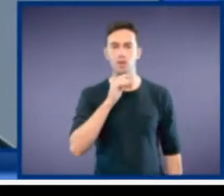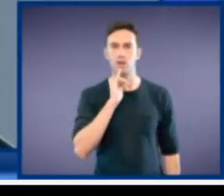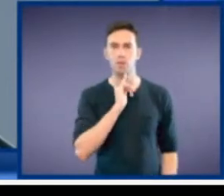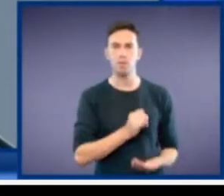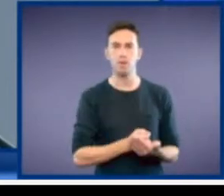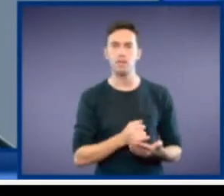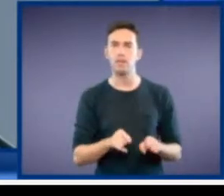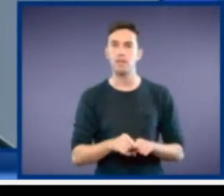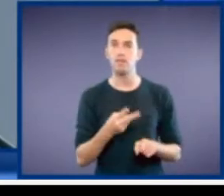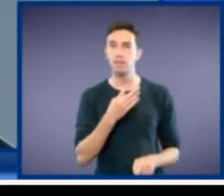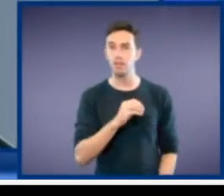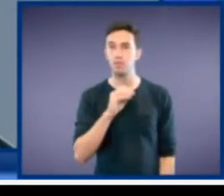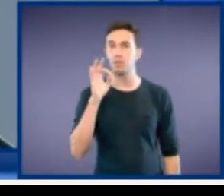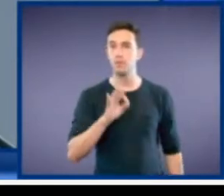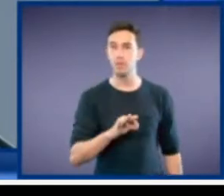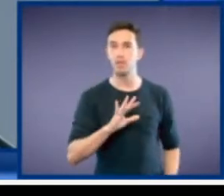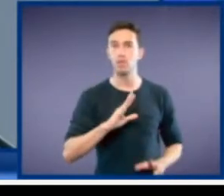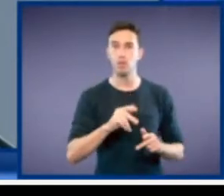os produtos,